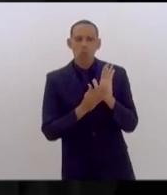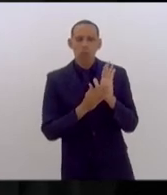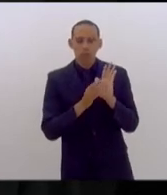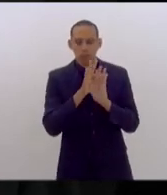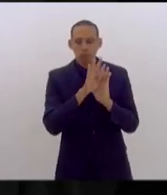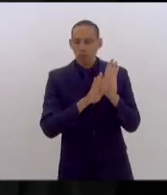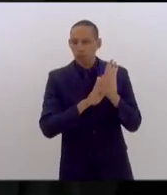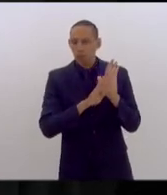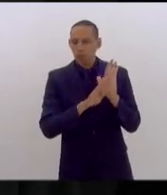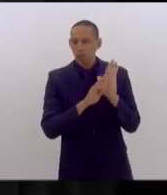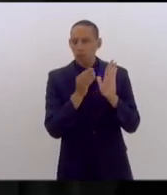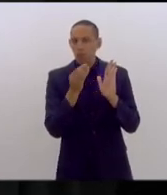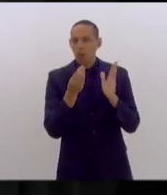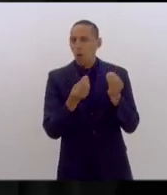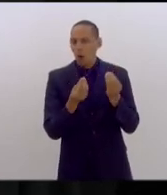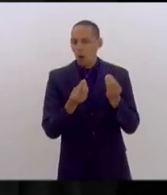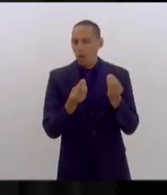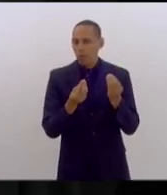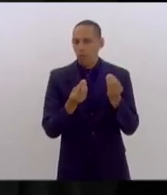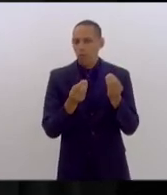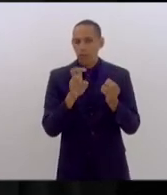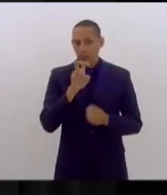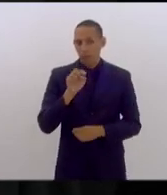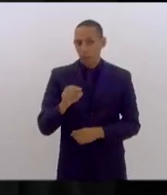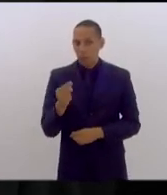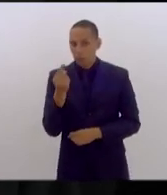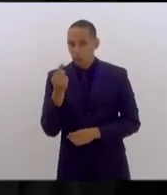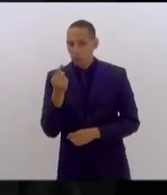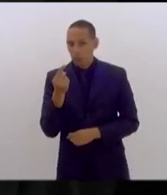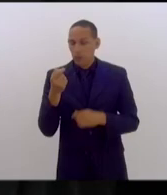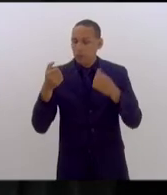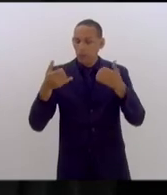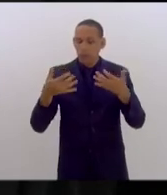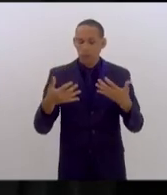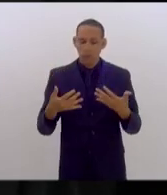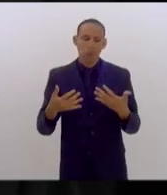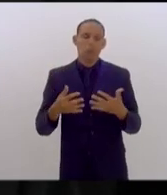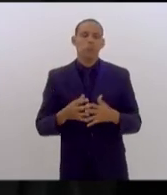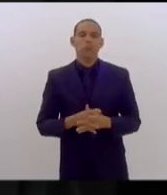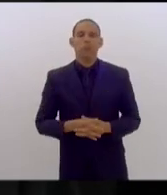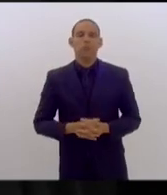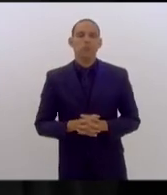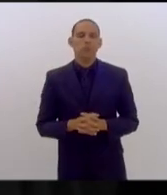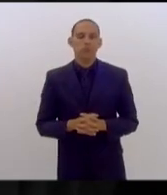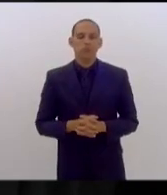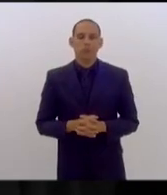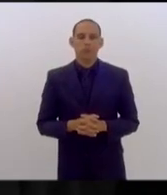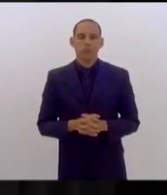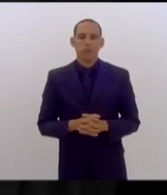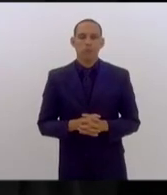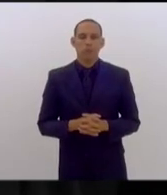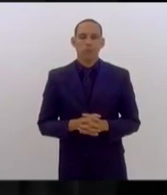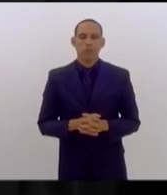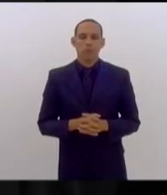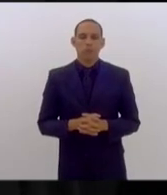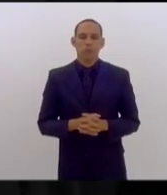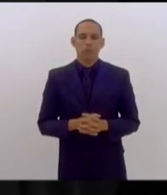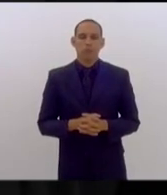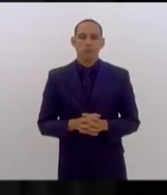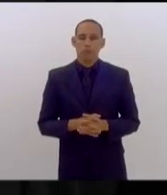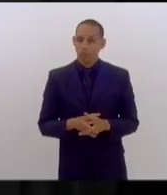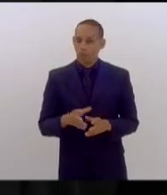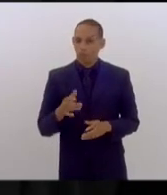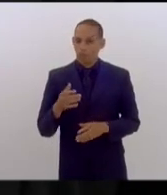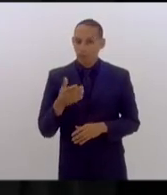redação ao quesito que diria mais ou menos o seguinte na linha da